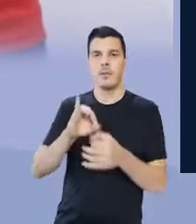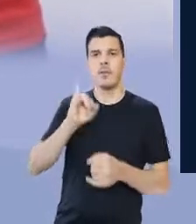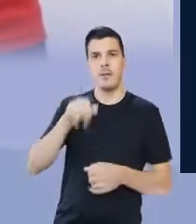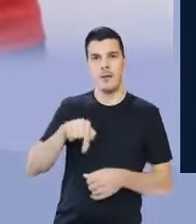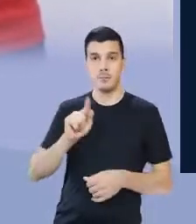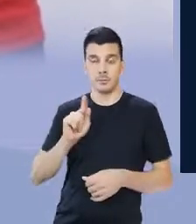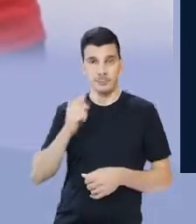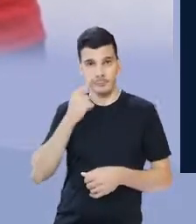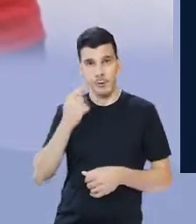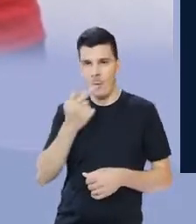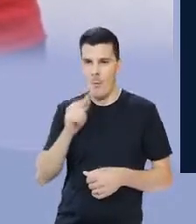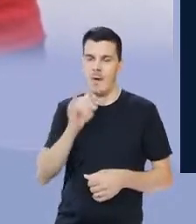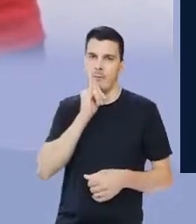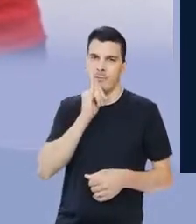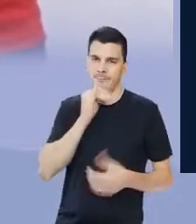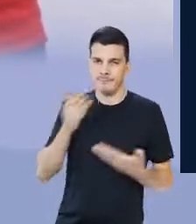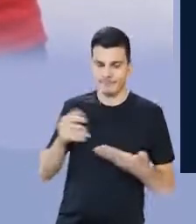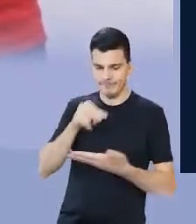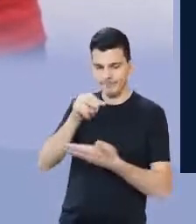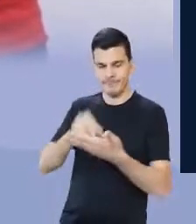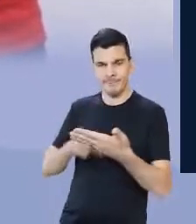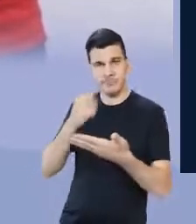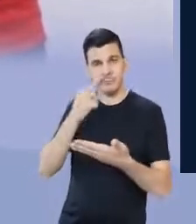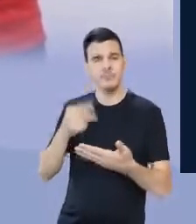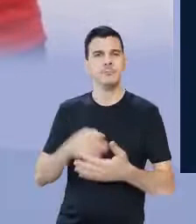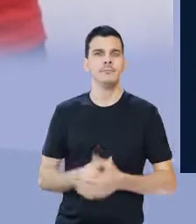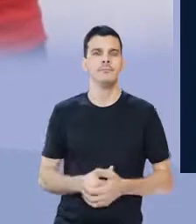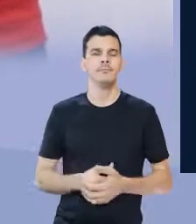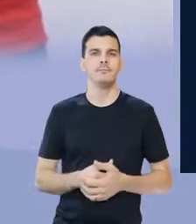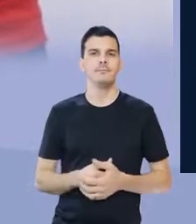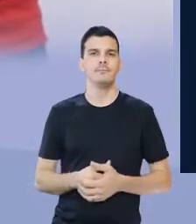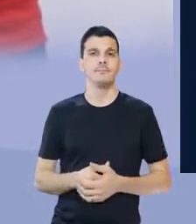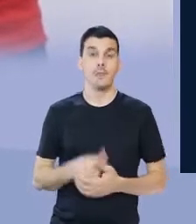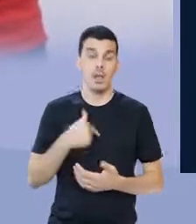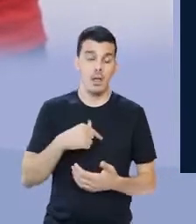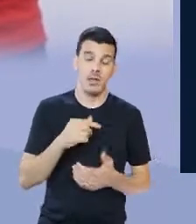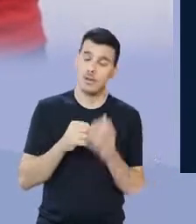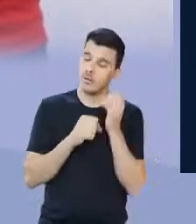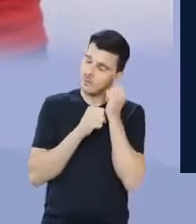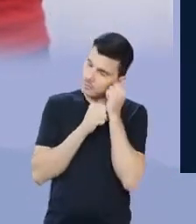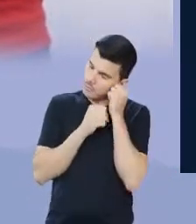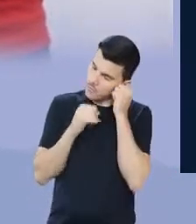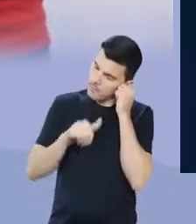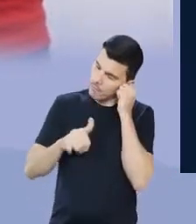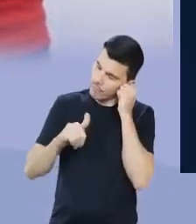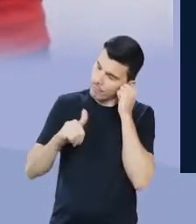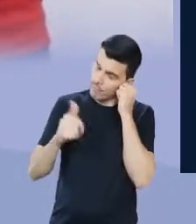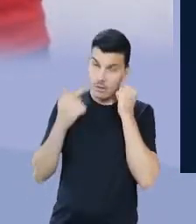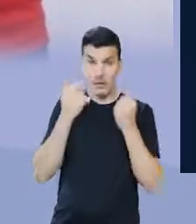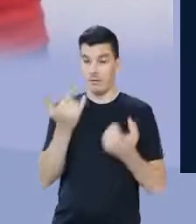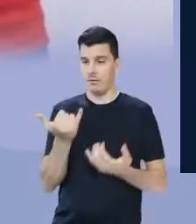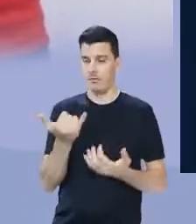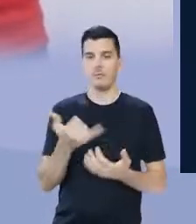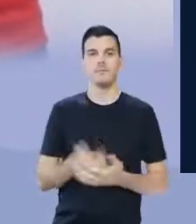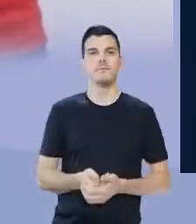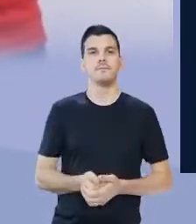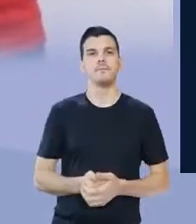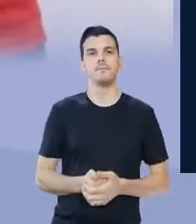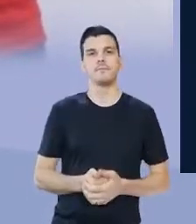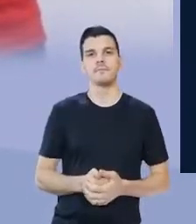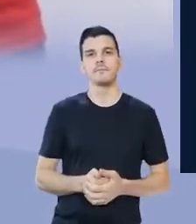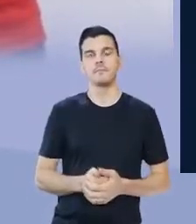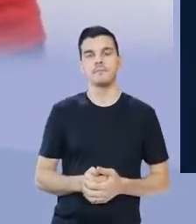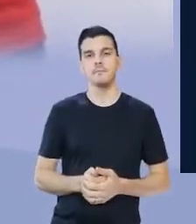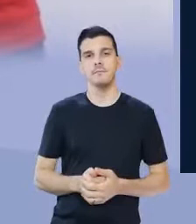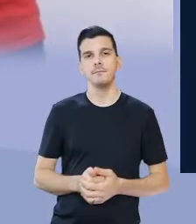para outro exemplo. I was sleeping when the telephone rang. Eu estava dormindo quando o telefone tocou. He was doing his